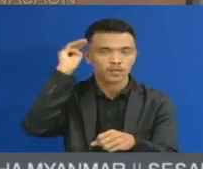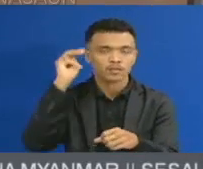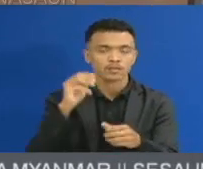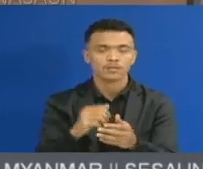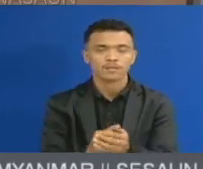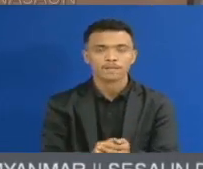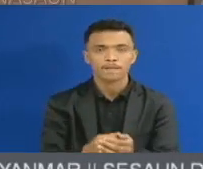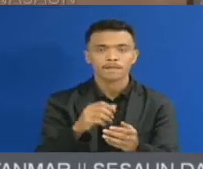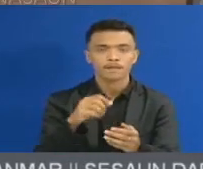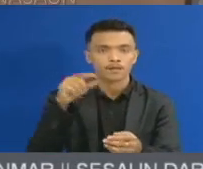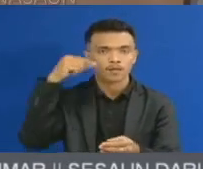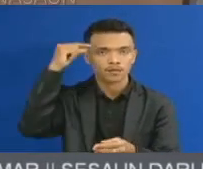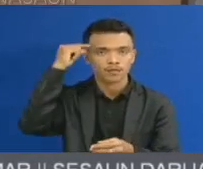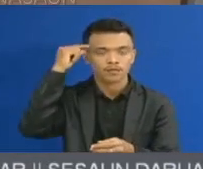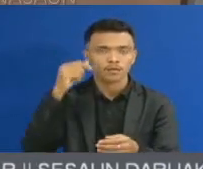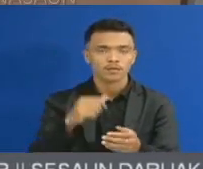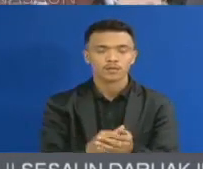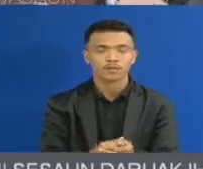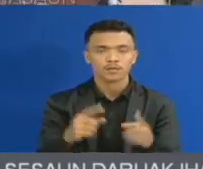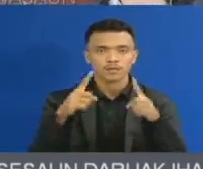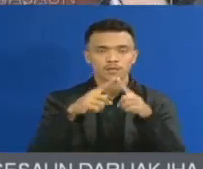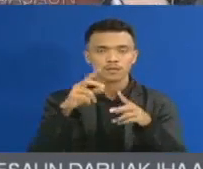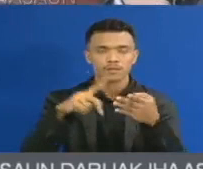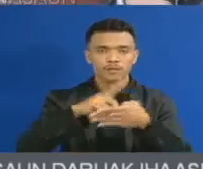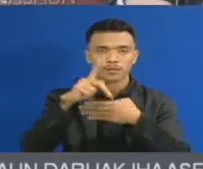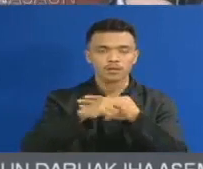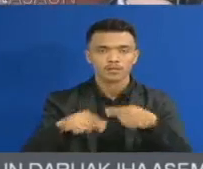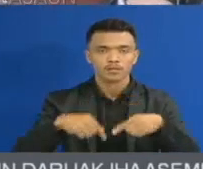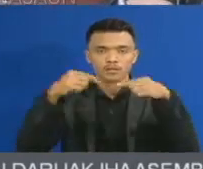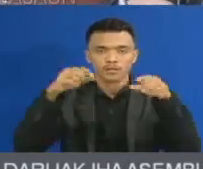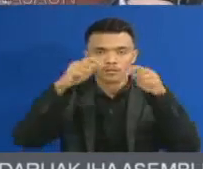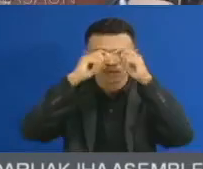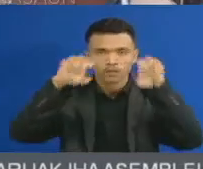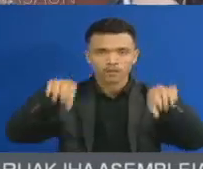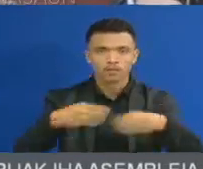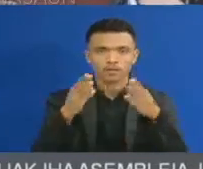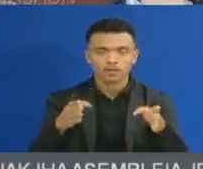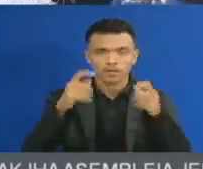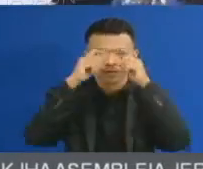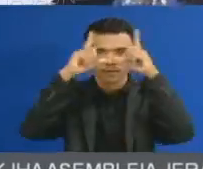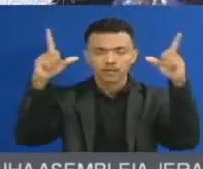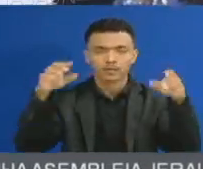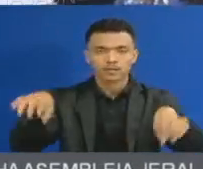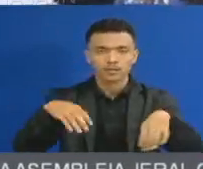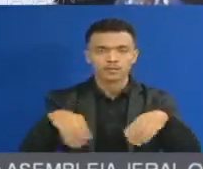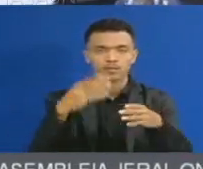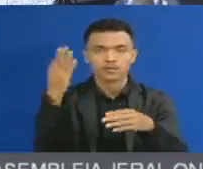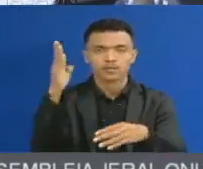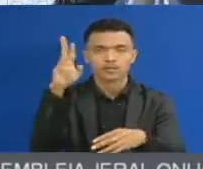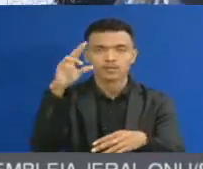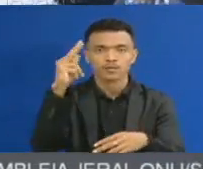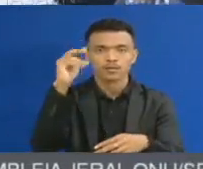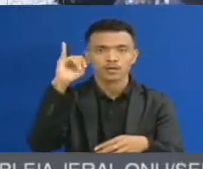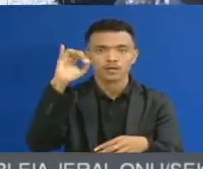Turismo no Ambiente no Governo Brunei Darussalam, ba programa Haruka Trabalhador Timor-Leste ba serviço Ilha Brunei. Além de né,